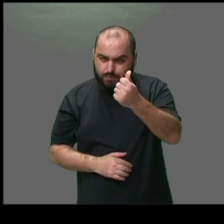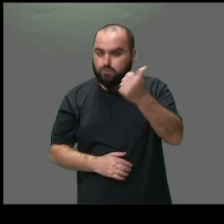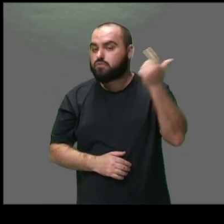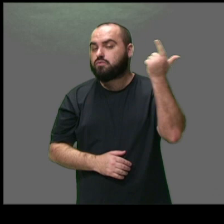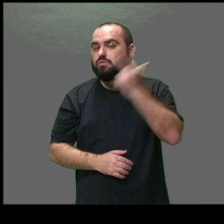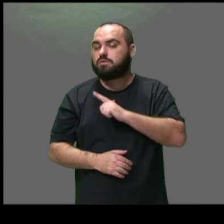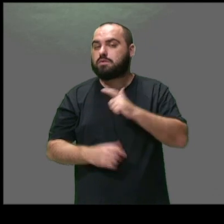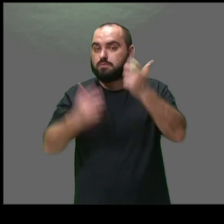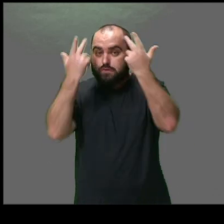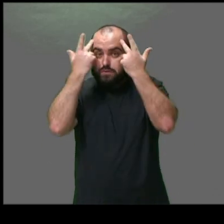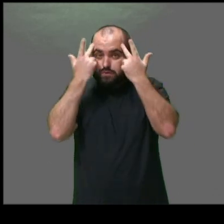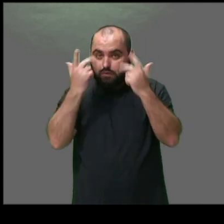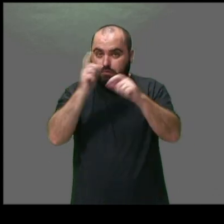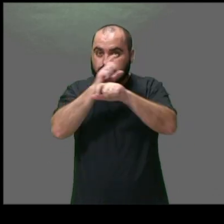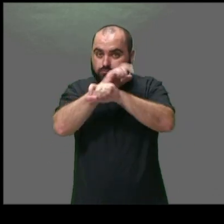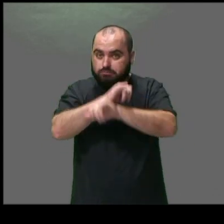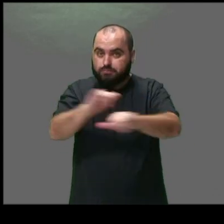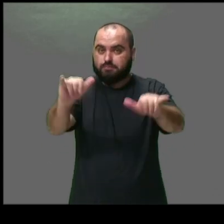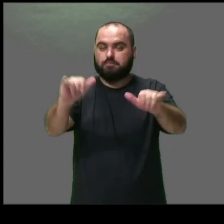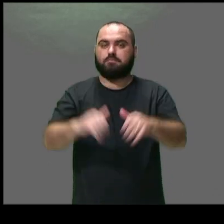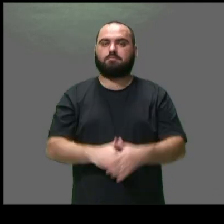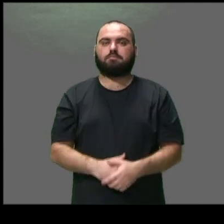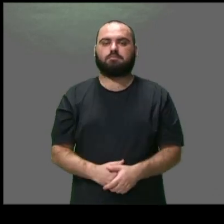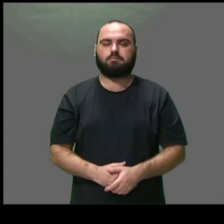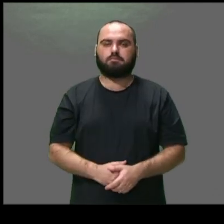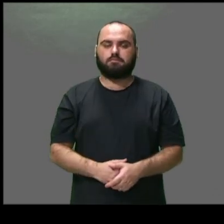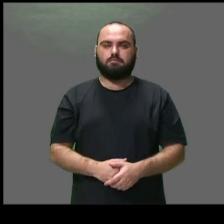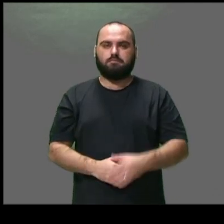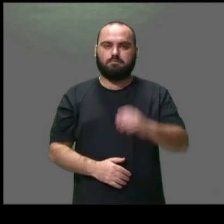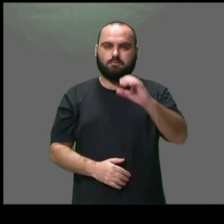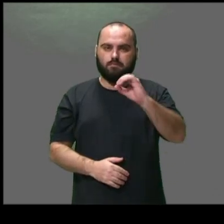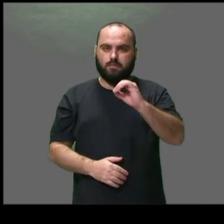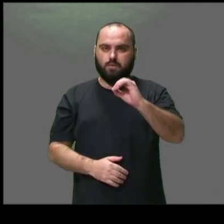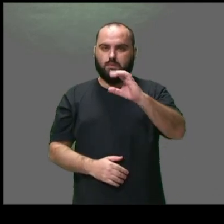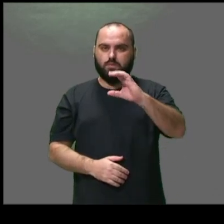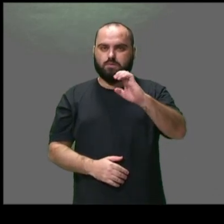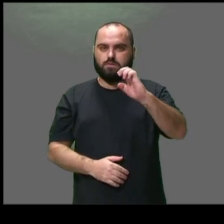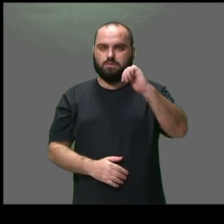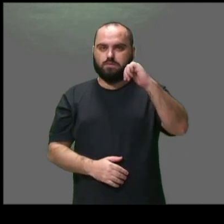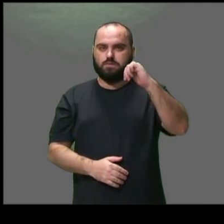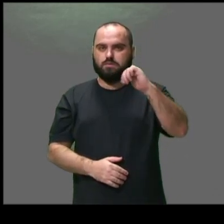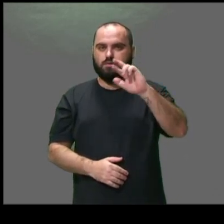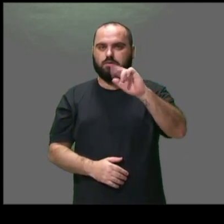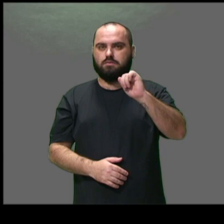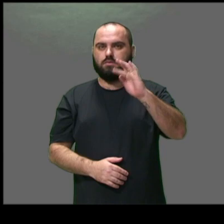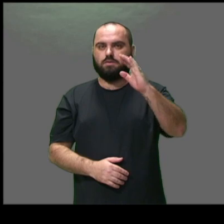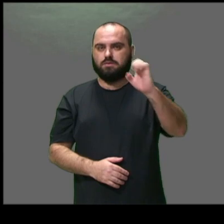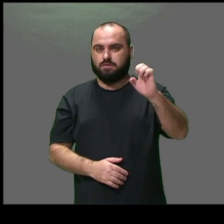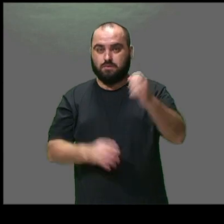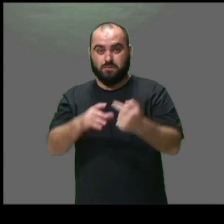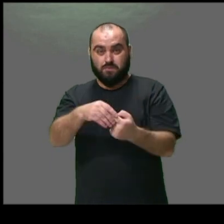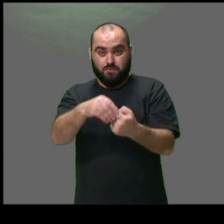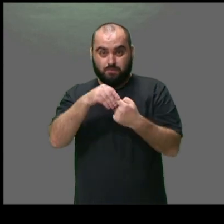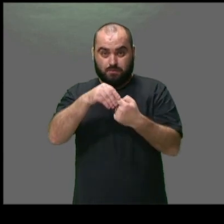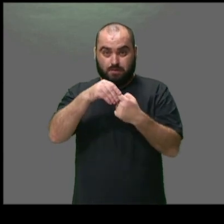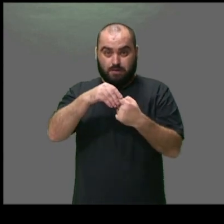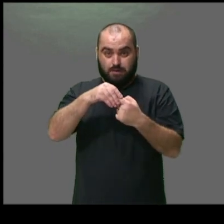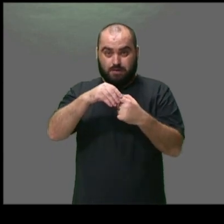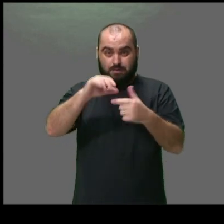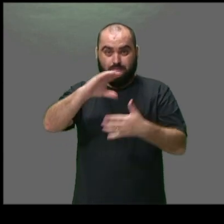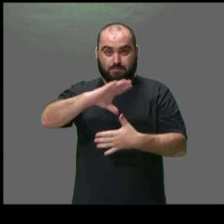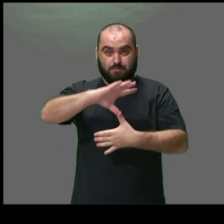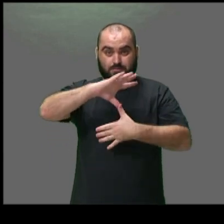história, né? A Ocean Race a única parada que vai fazer na América